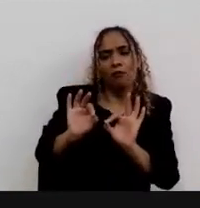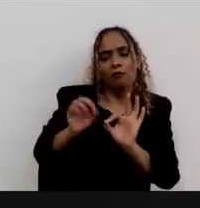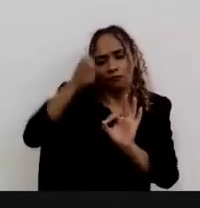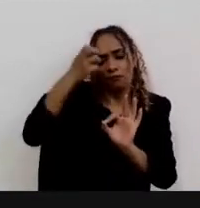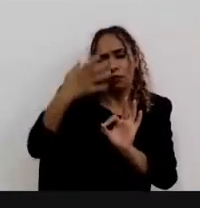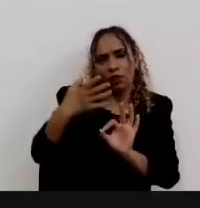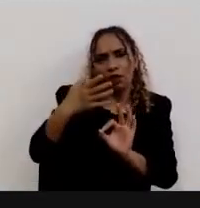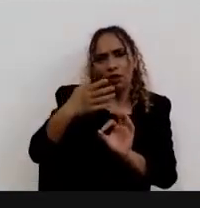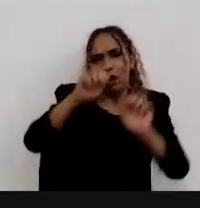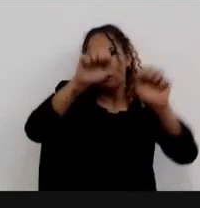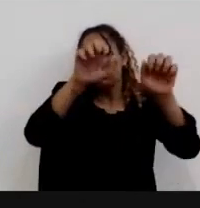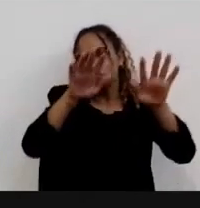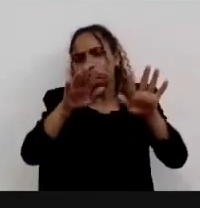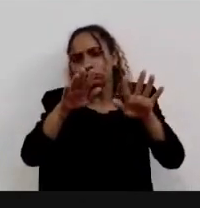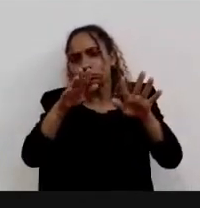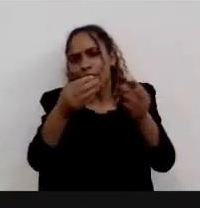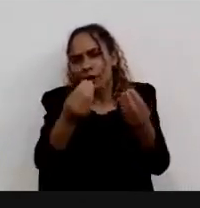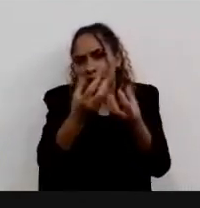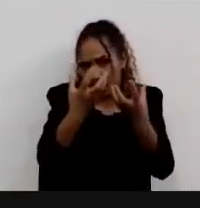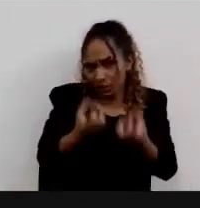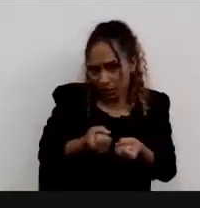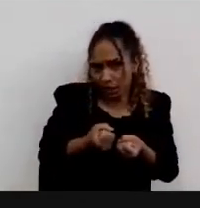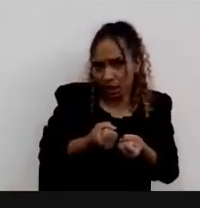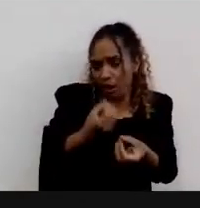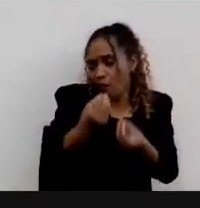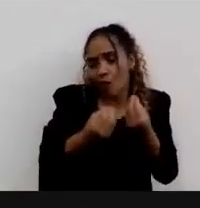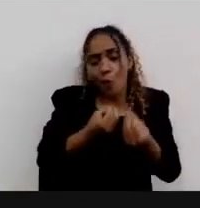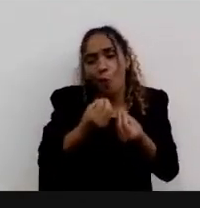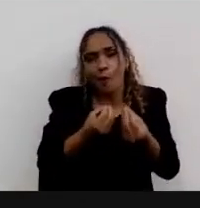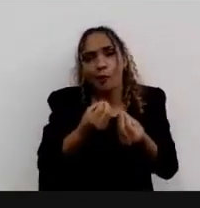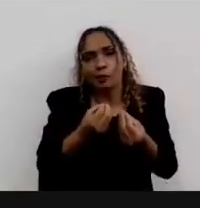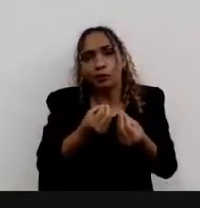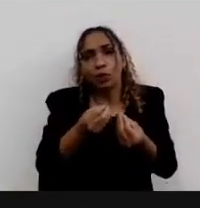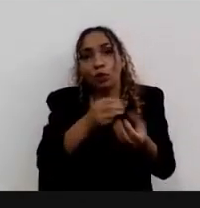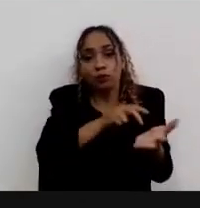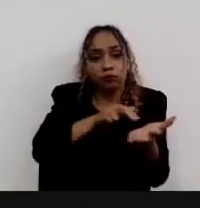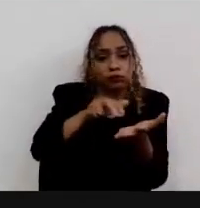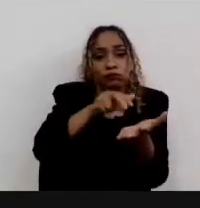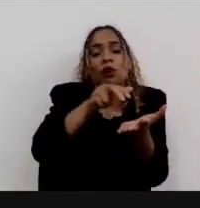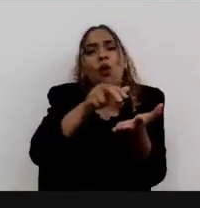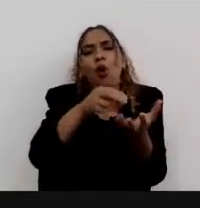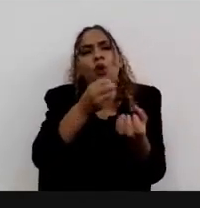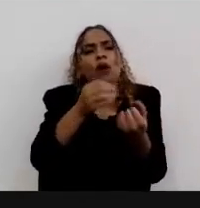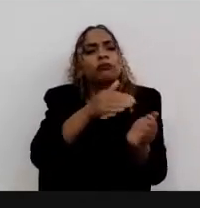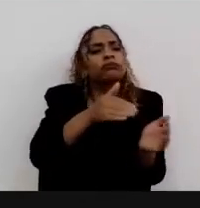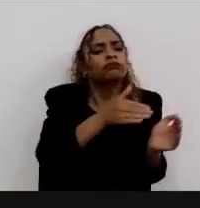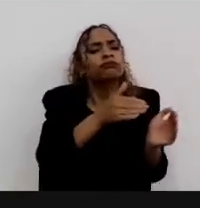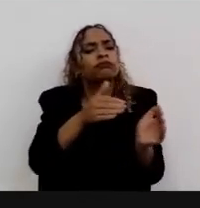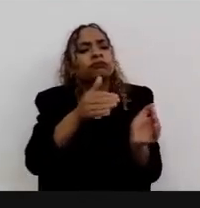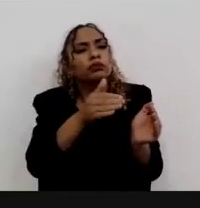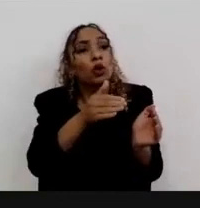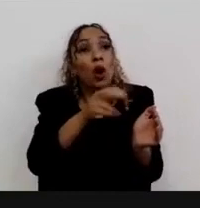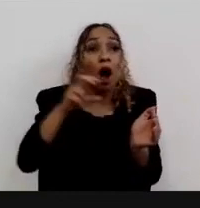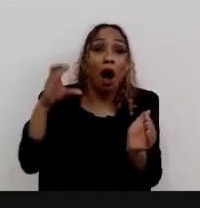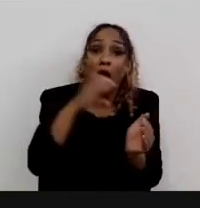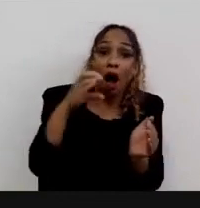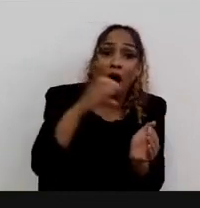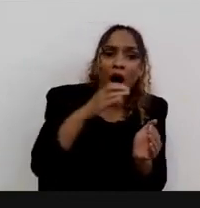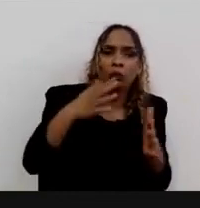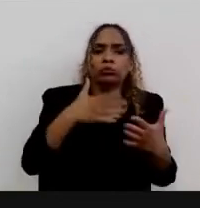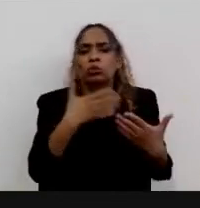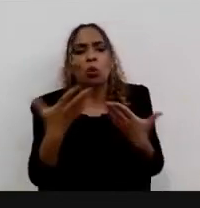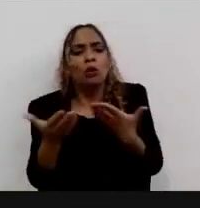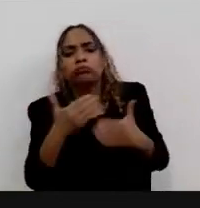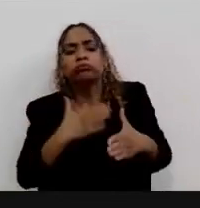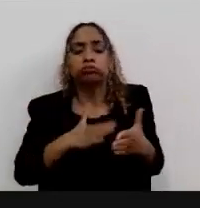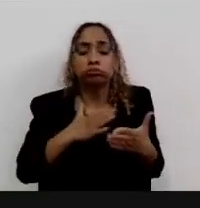receber, ou quando eu vou fazer um tiro, uma maratona, quais serão os percursos, quando é que eu vou acelerar mais, quando é que eu vou mais